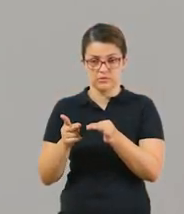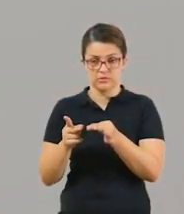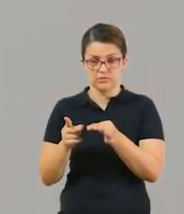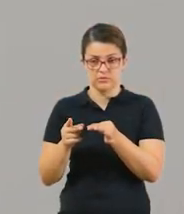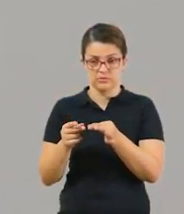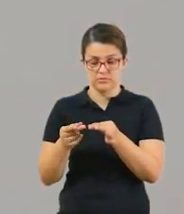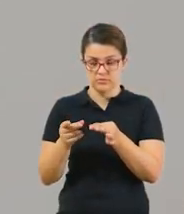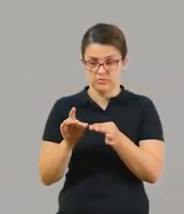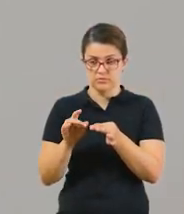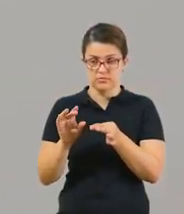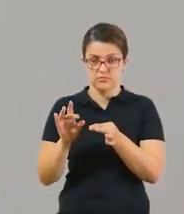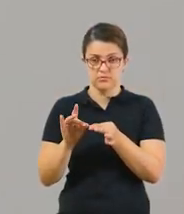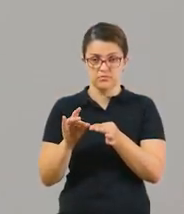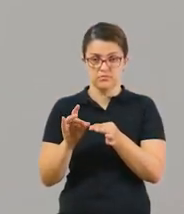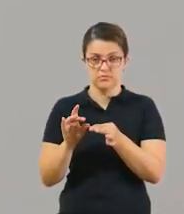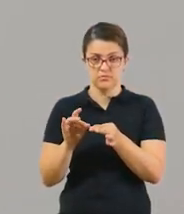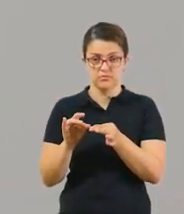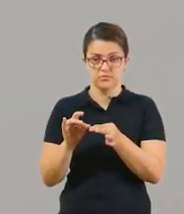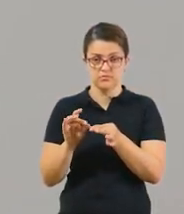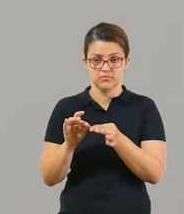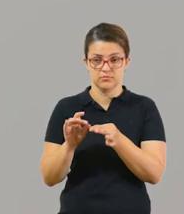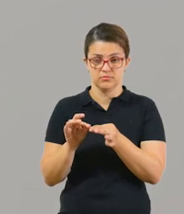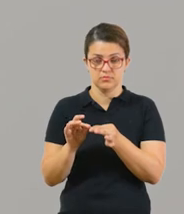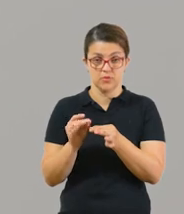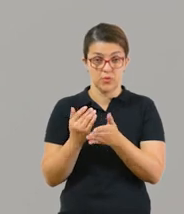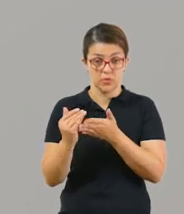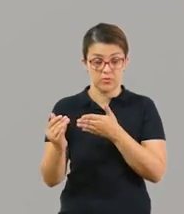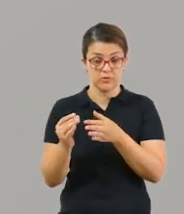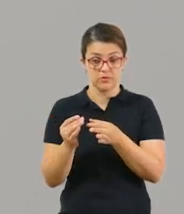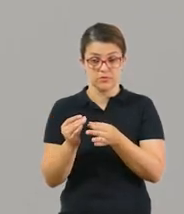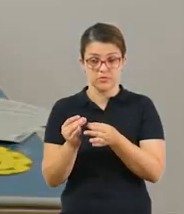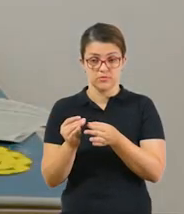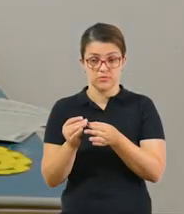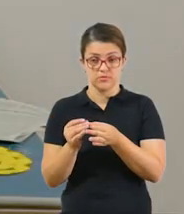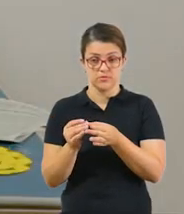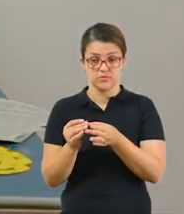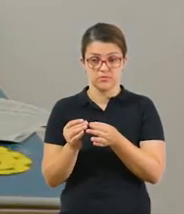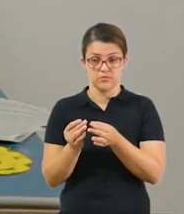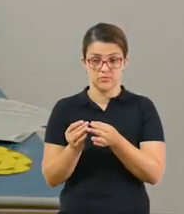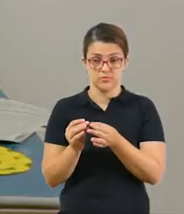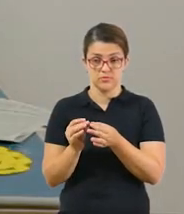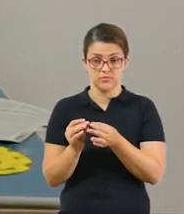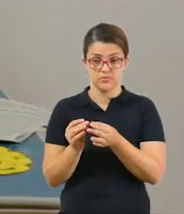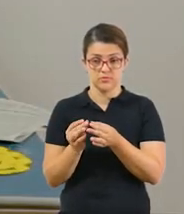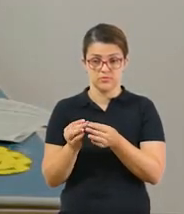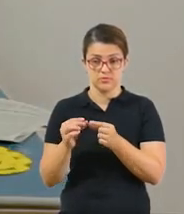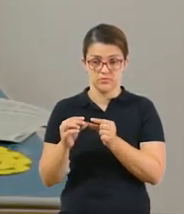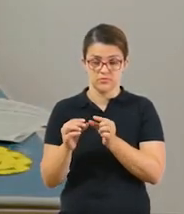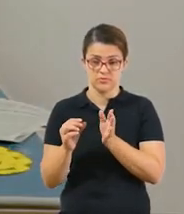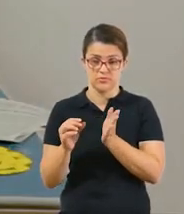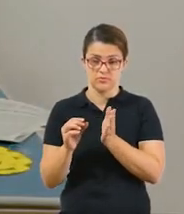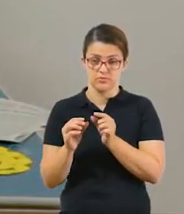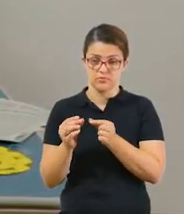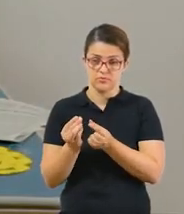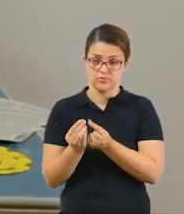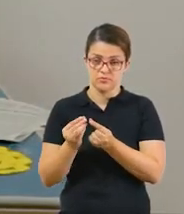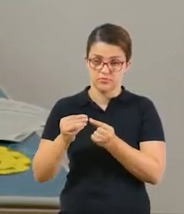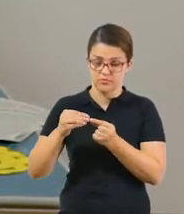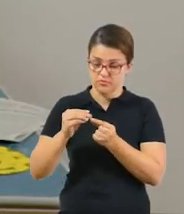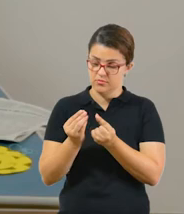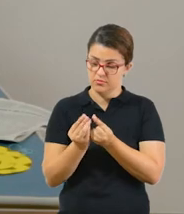formando assim um círculo tá então aqui eu vou dar um início para vocês olha aqui o